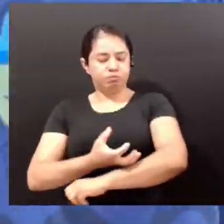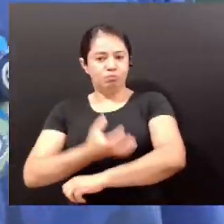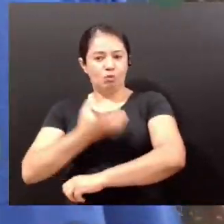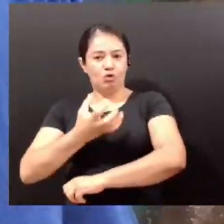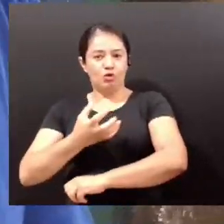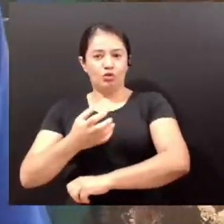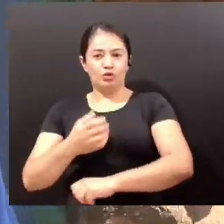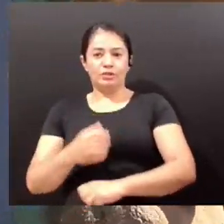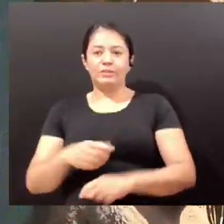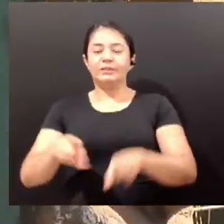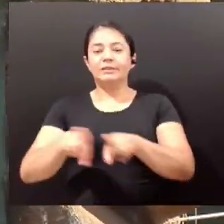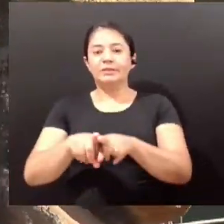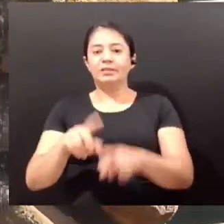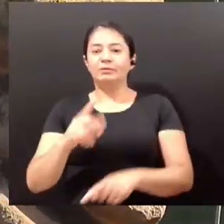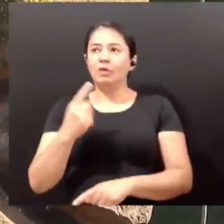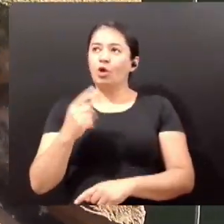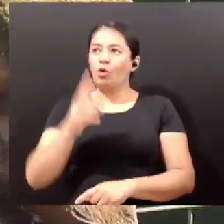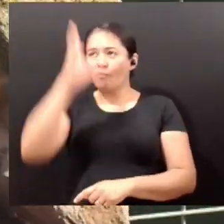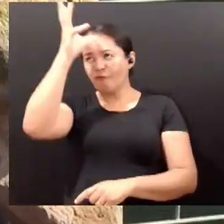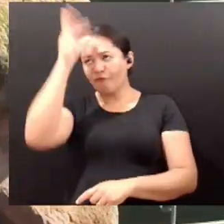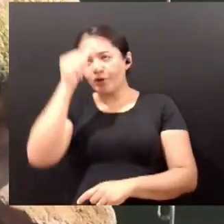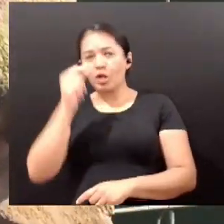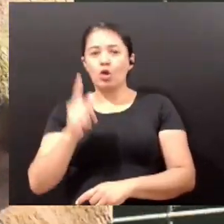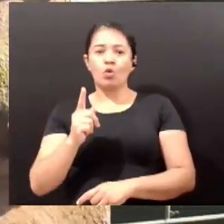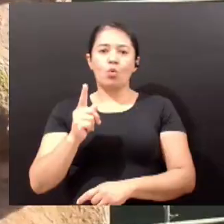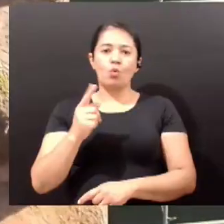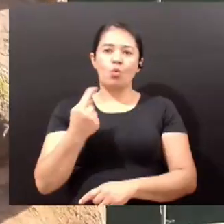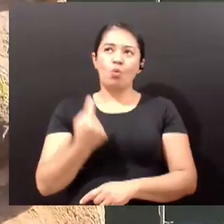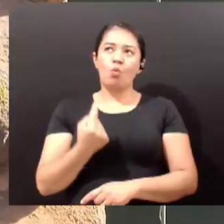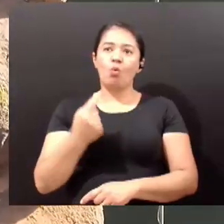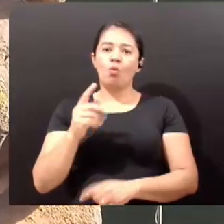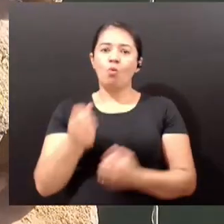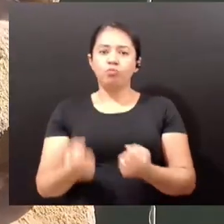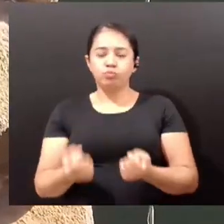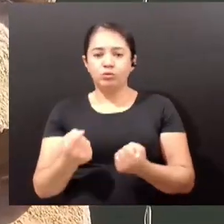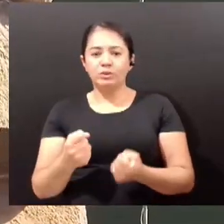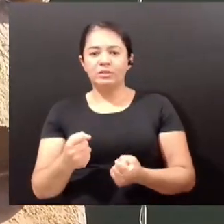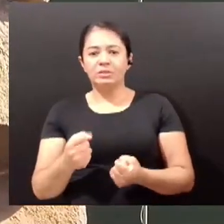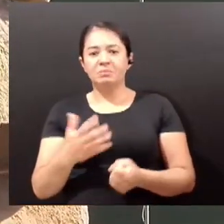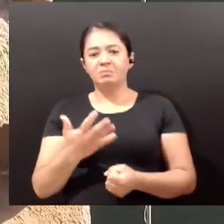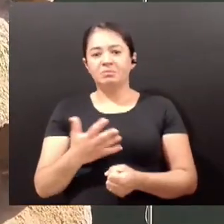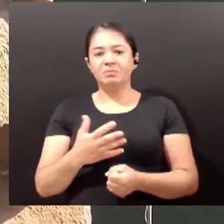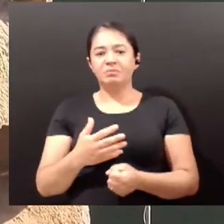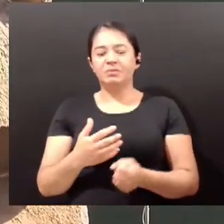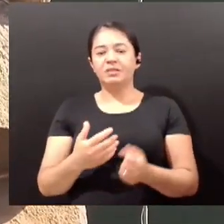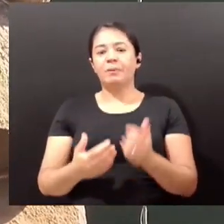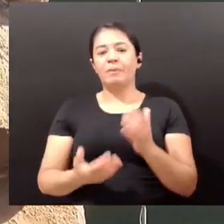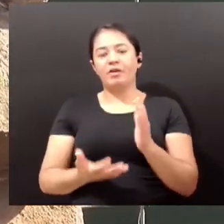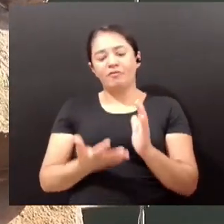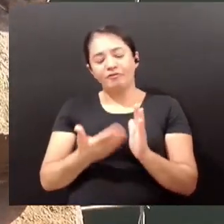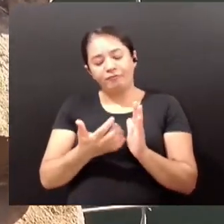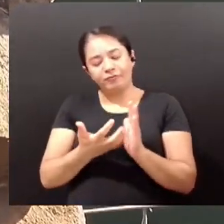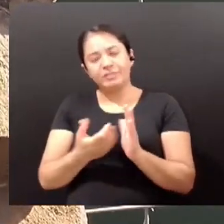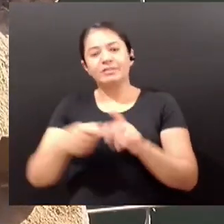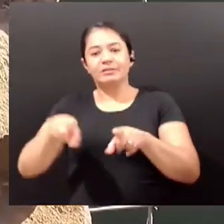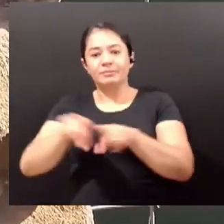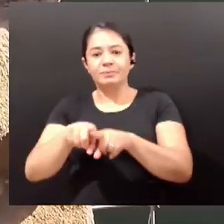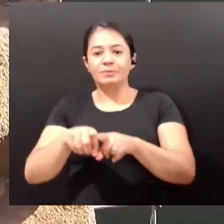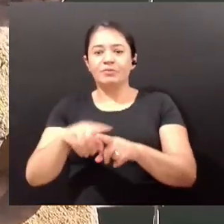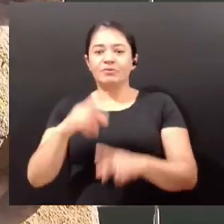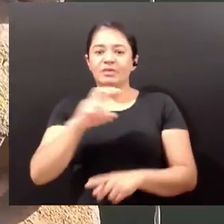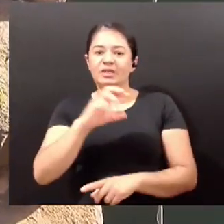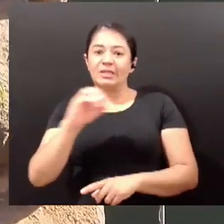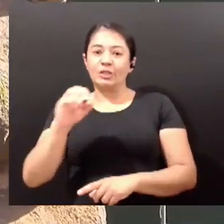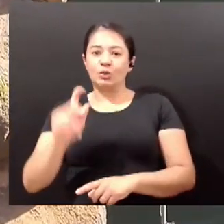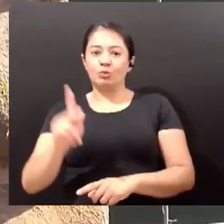de frango, 1,5 kg mais meio quilo de víscera, coisa assim, tá? Por dia.